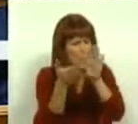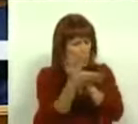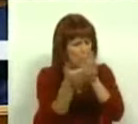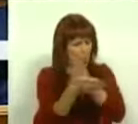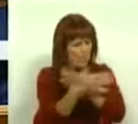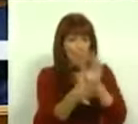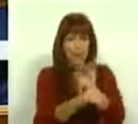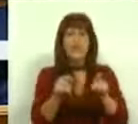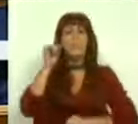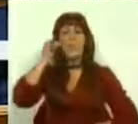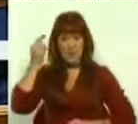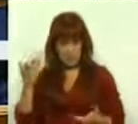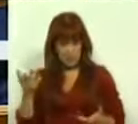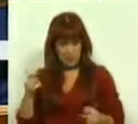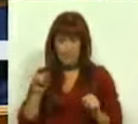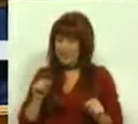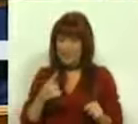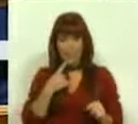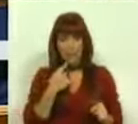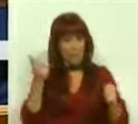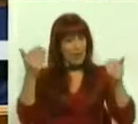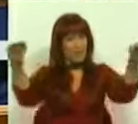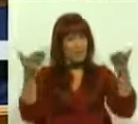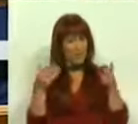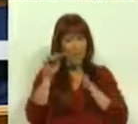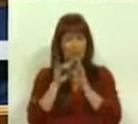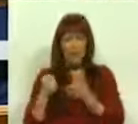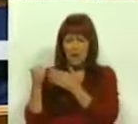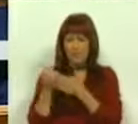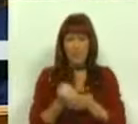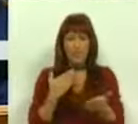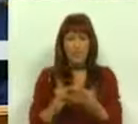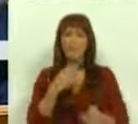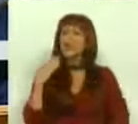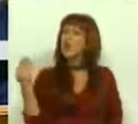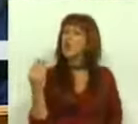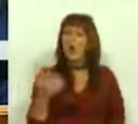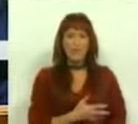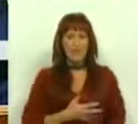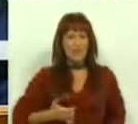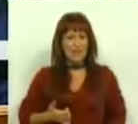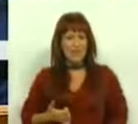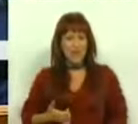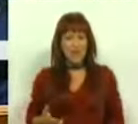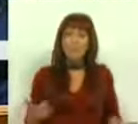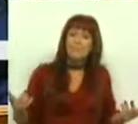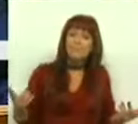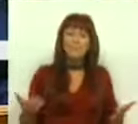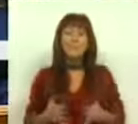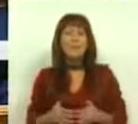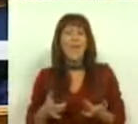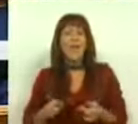emprego. E em especial desse muito bem-vindo programa de apoio aos jovens desempregados.